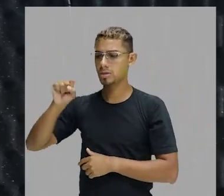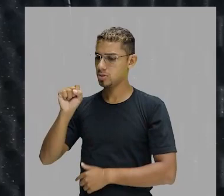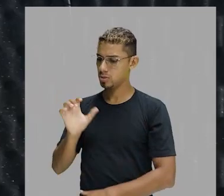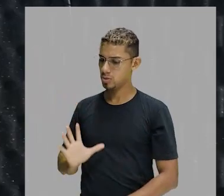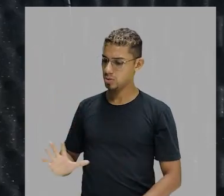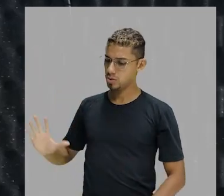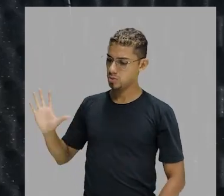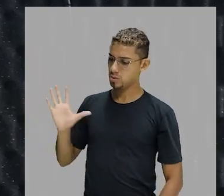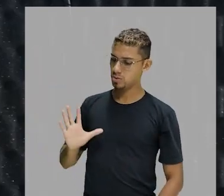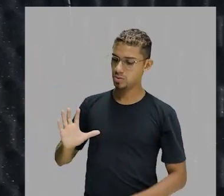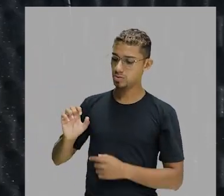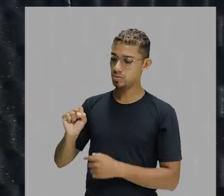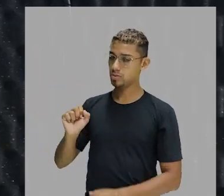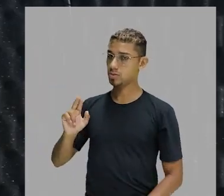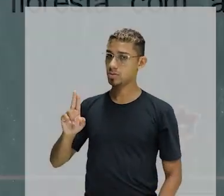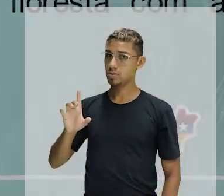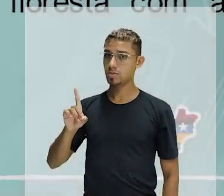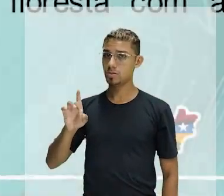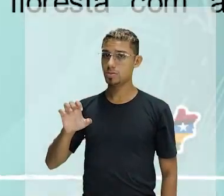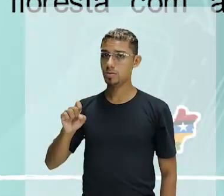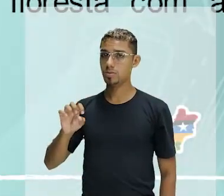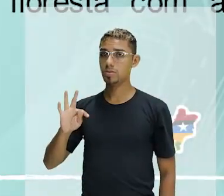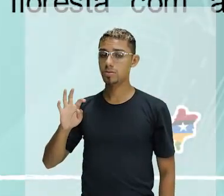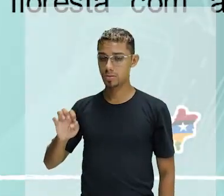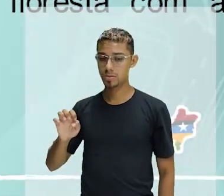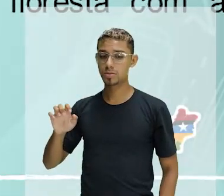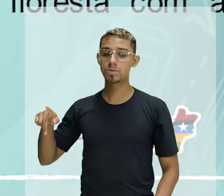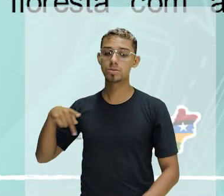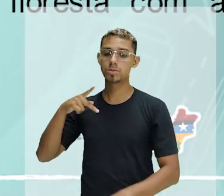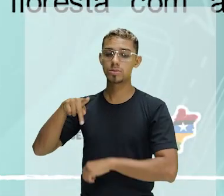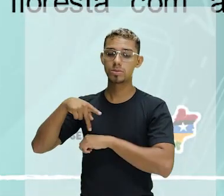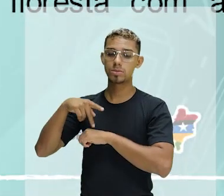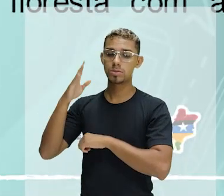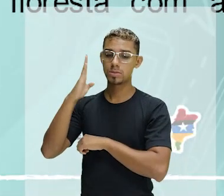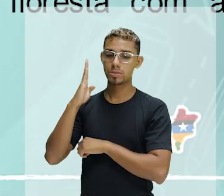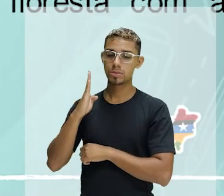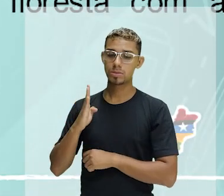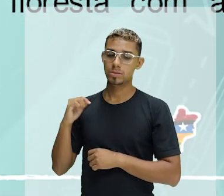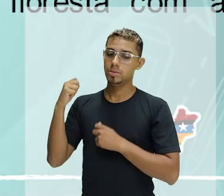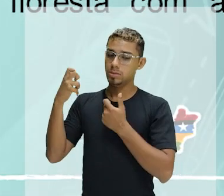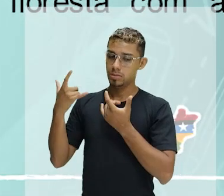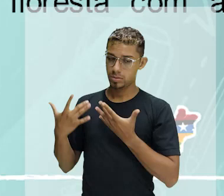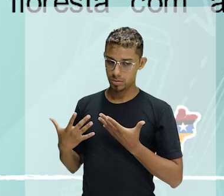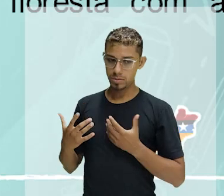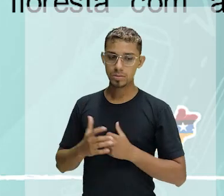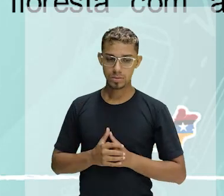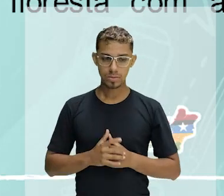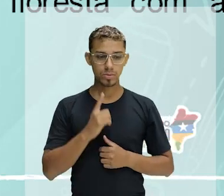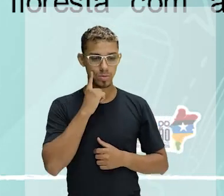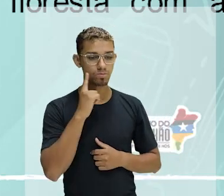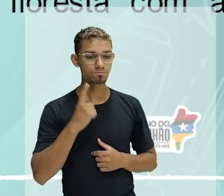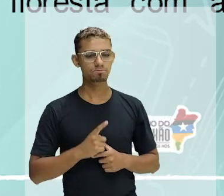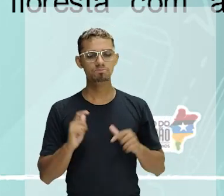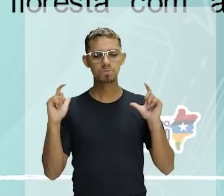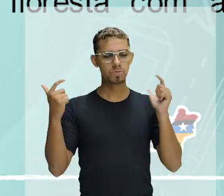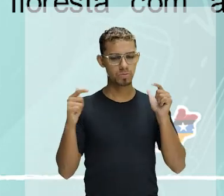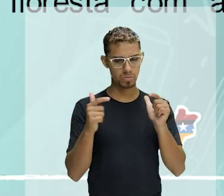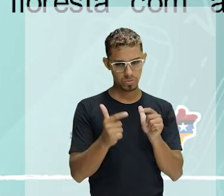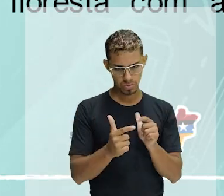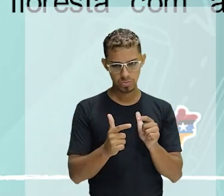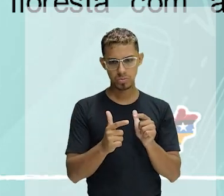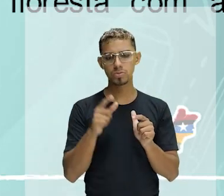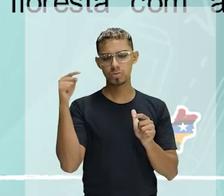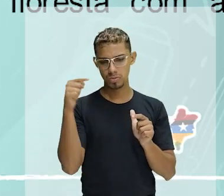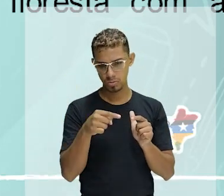Brasil. Beleza? Então, volta para a questão. A menor evapotranspiração diminui os índices pluviométricos? Com certeza. Estima-se